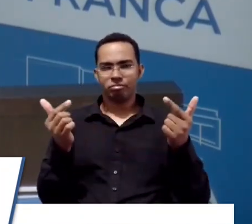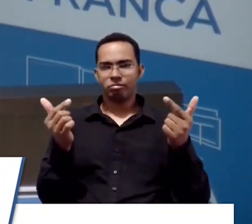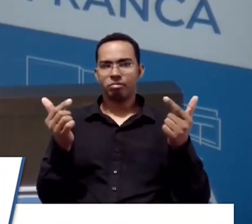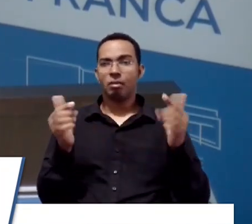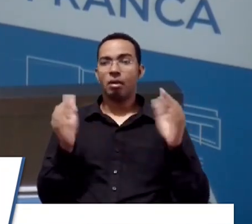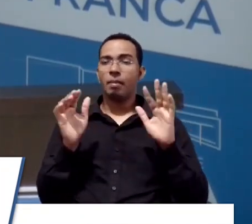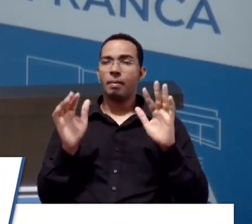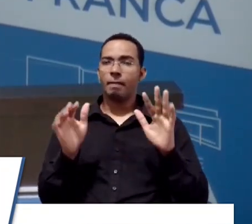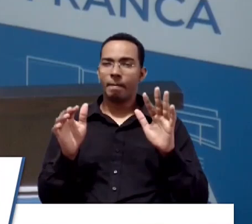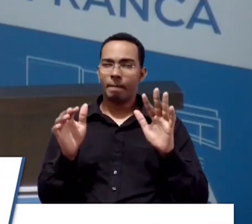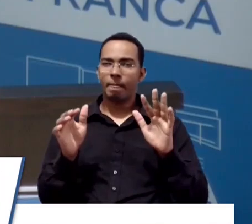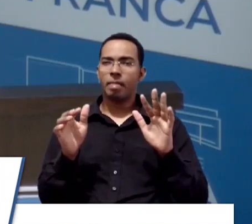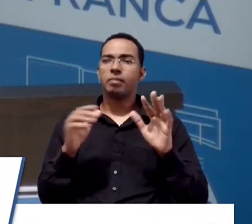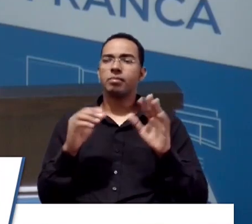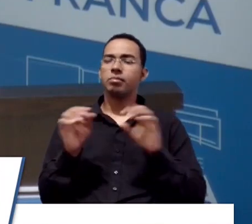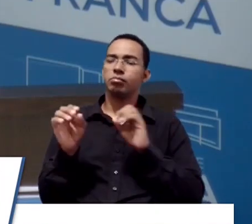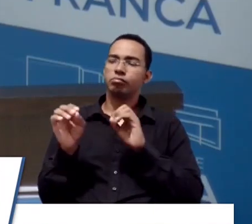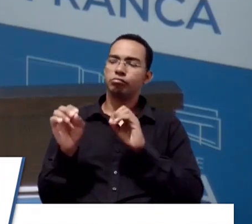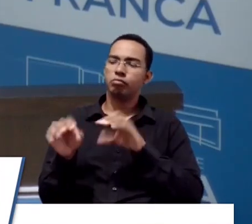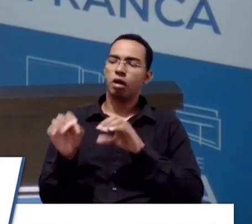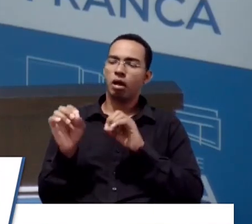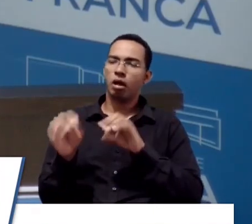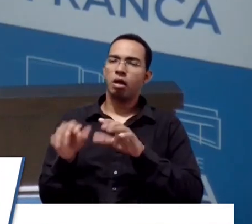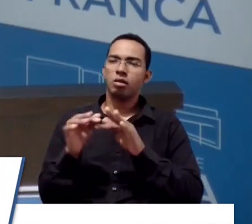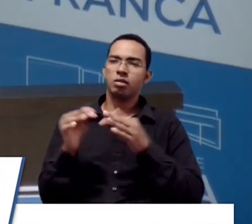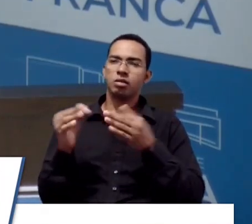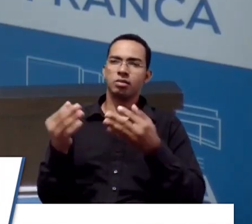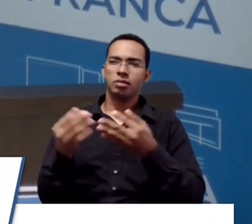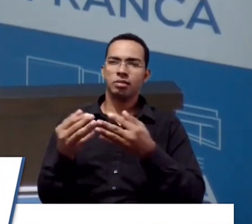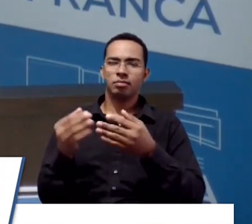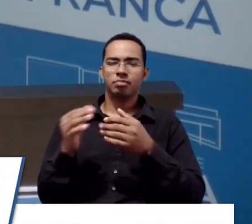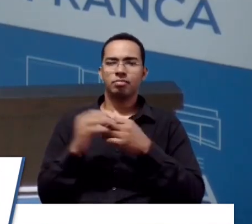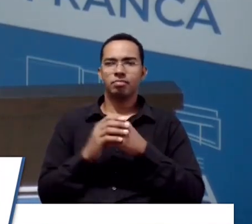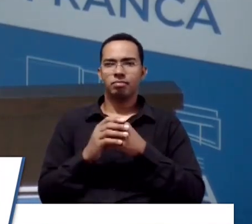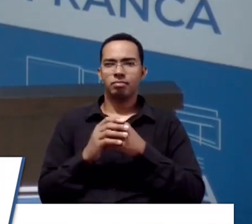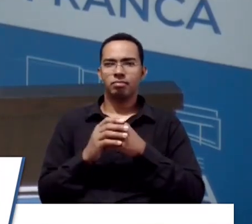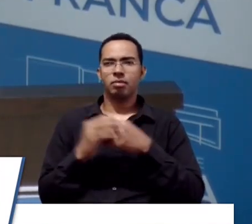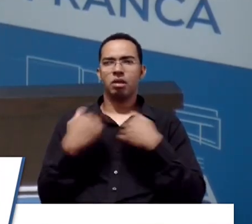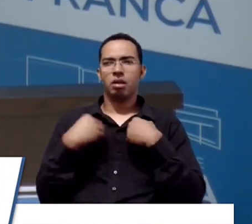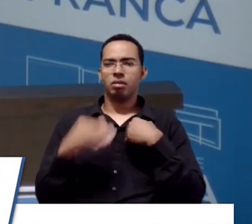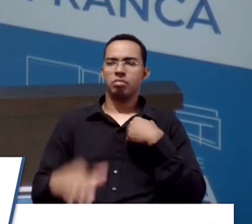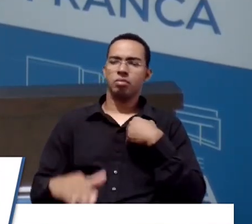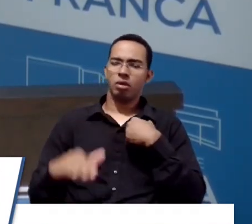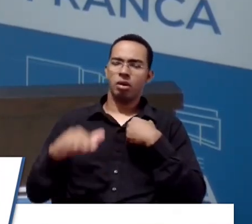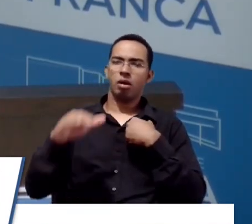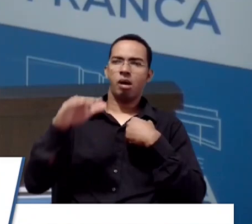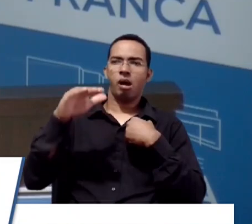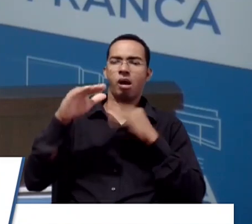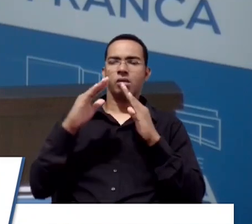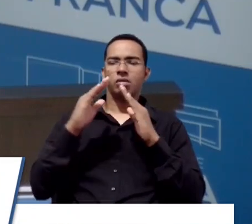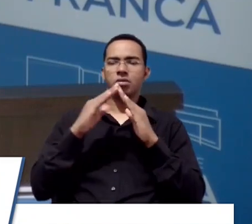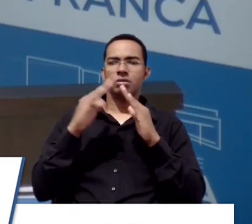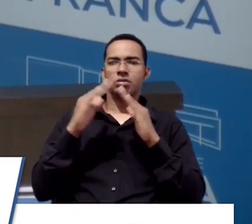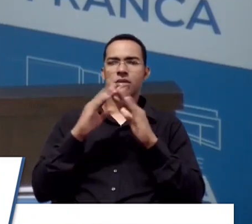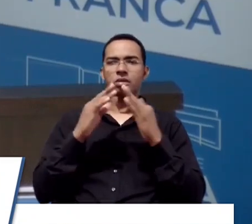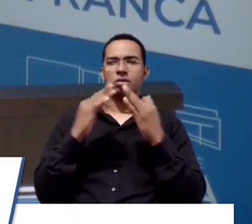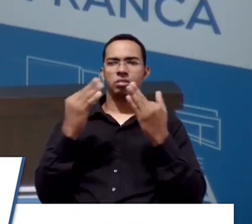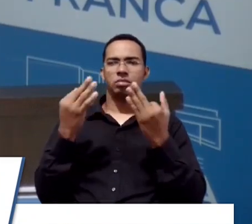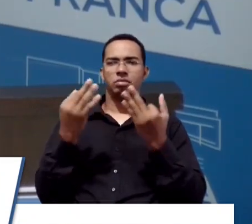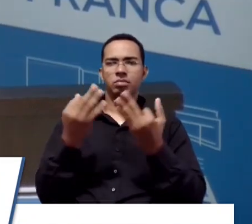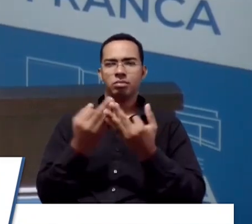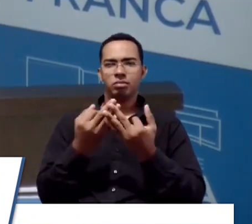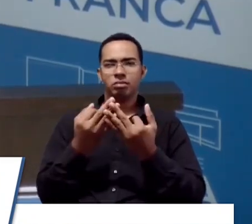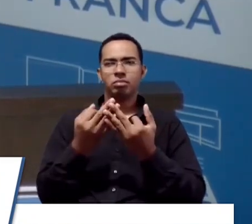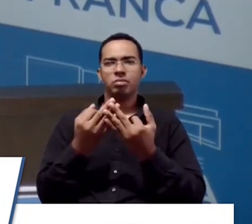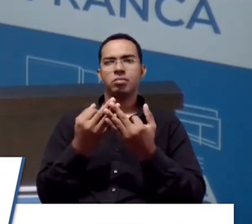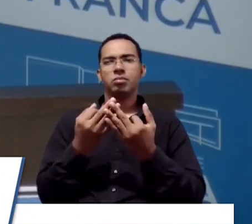mas deu aquela educação familiar. E eu cresci num lar de família